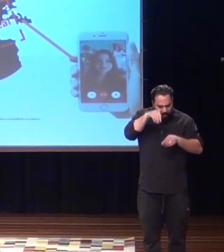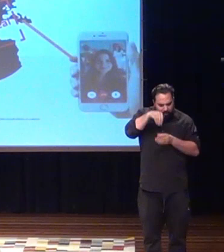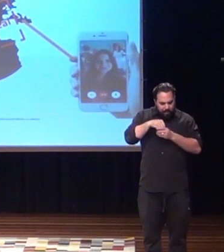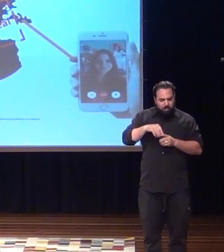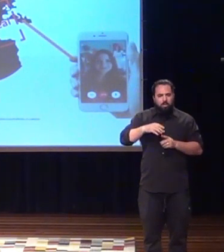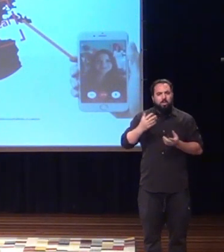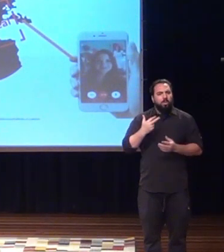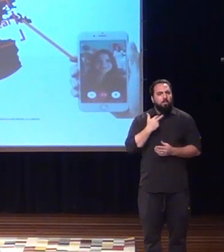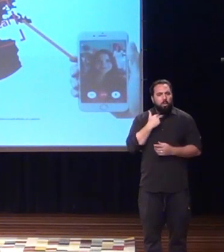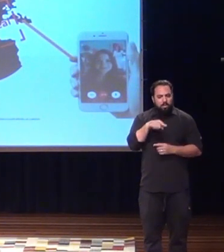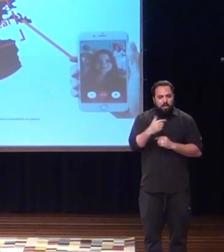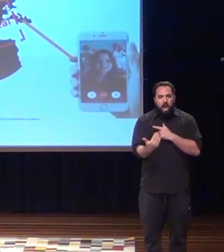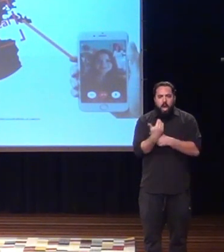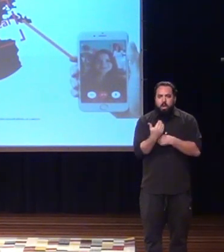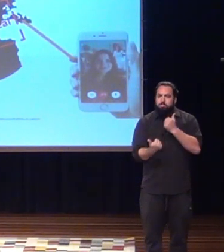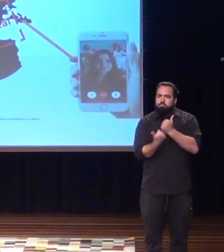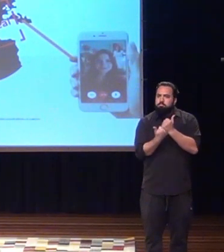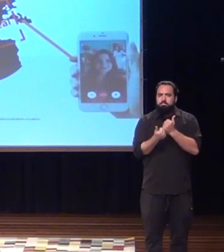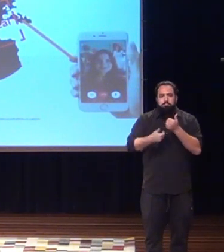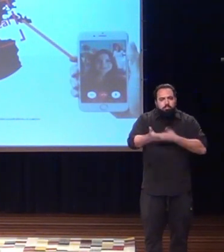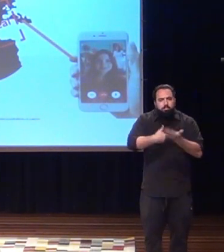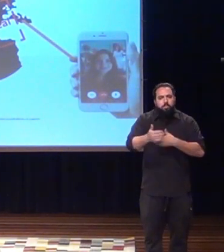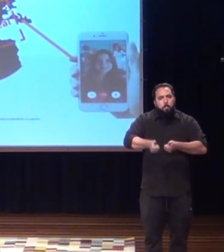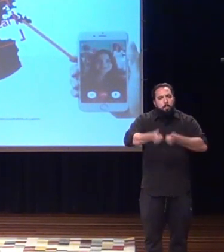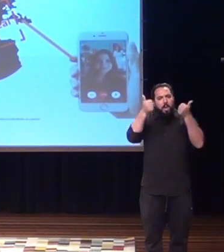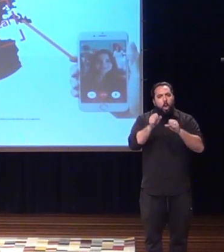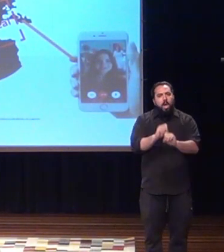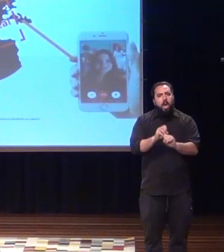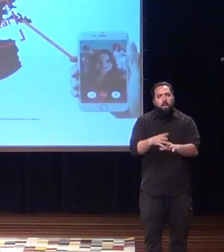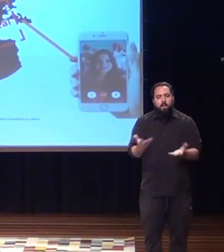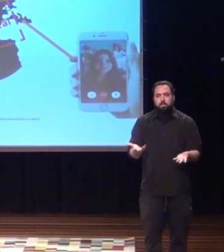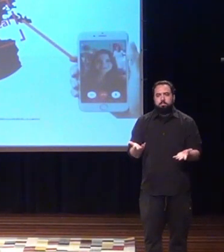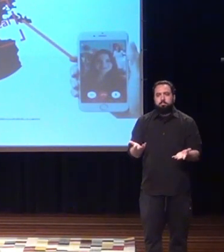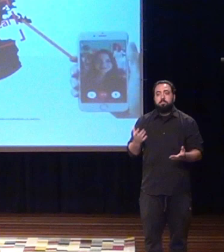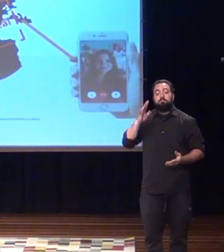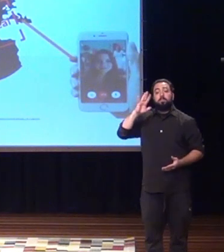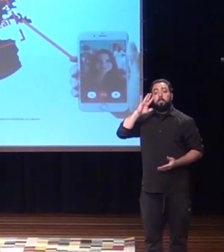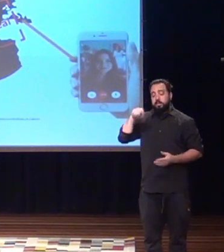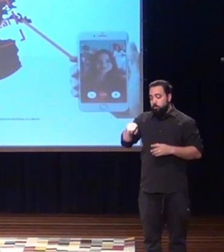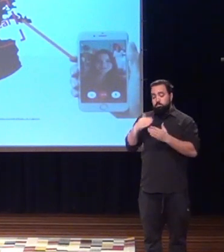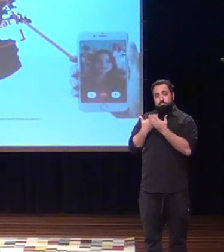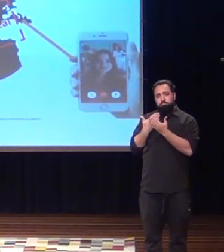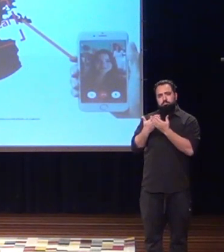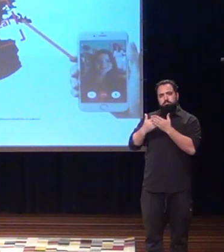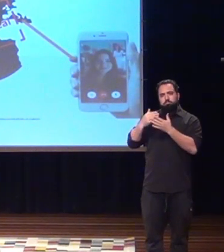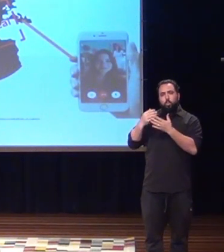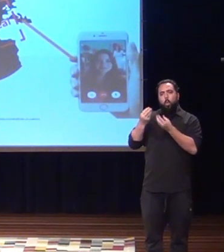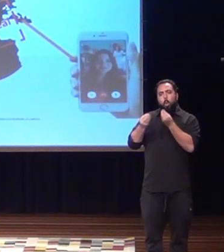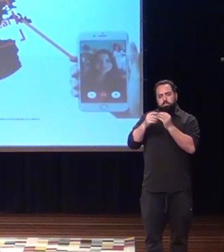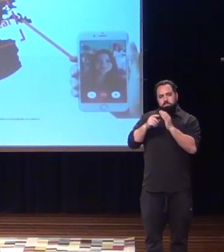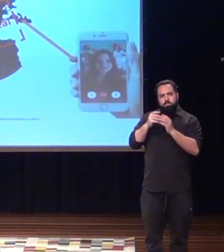esse aparelho, ele não pode ser um recurso, uma ferramenta medial? Então, a gente está trazendo esse estudo no sentido de olhar para